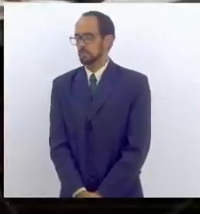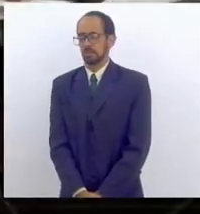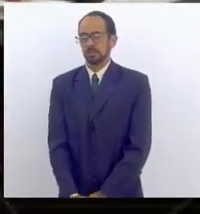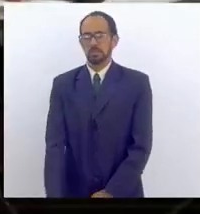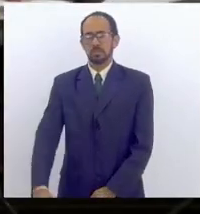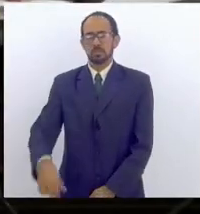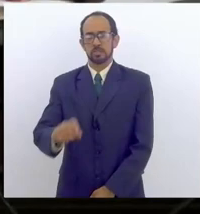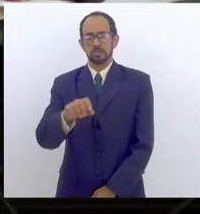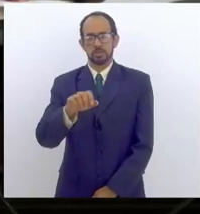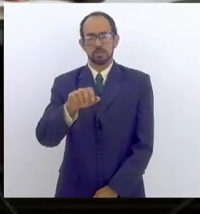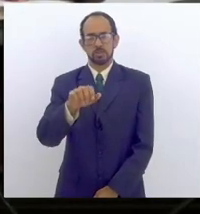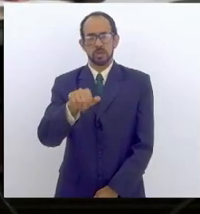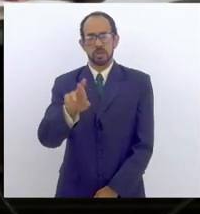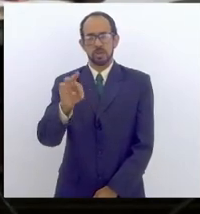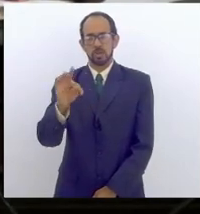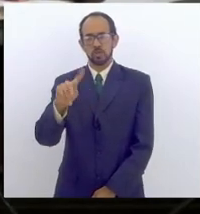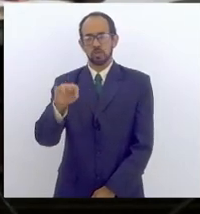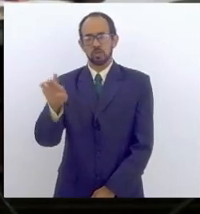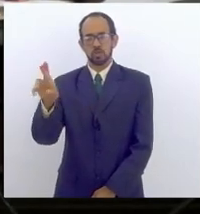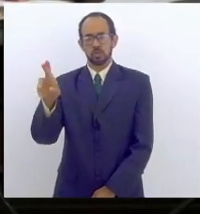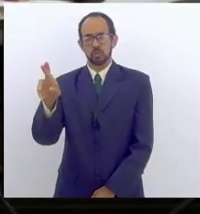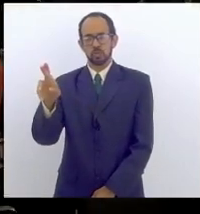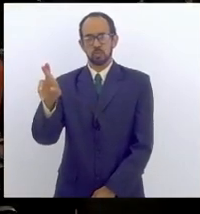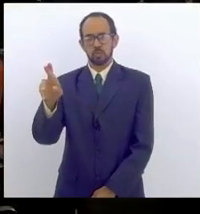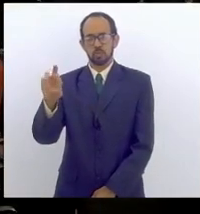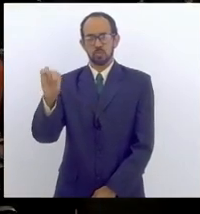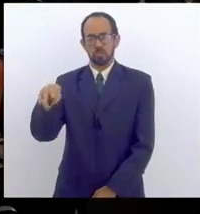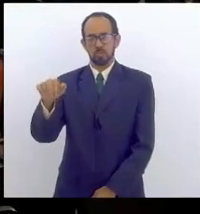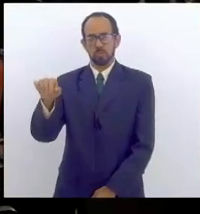Deputado Arthur Monteiro.